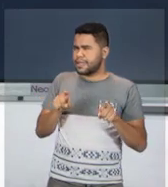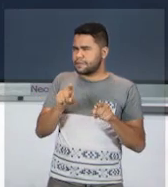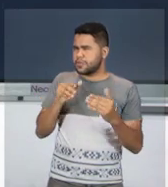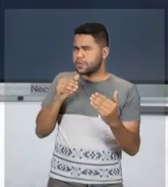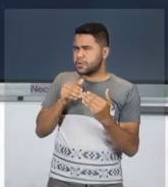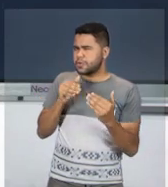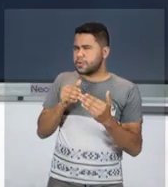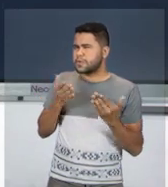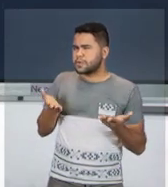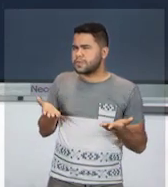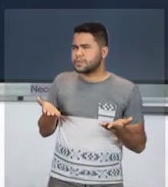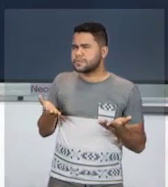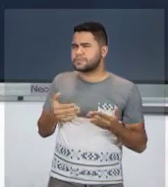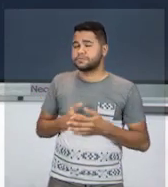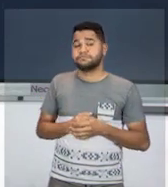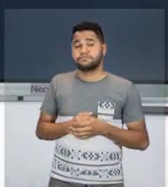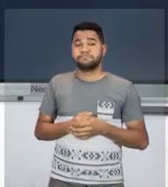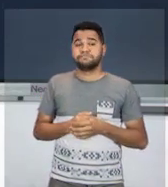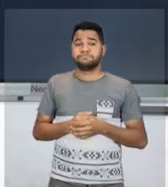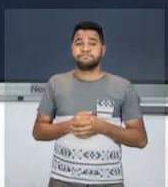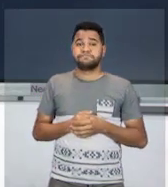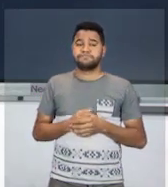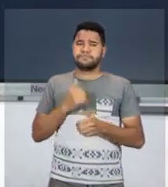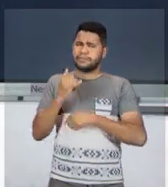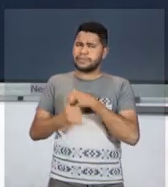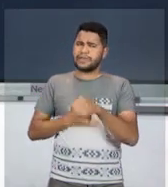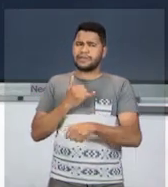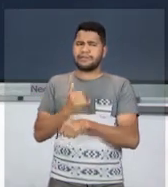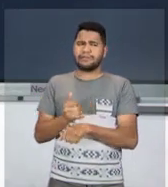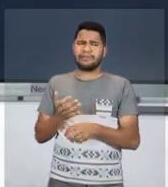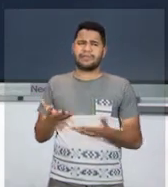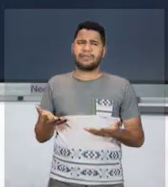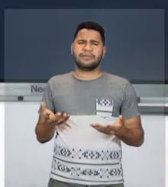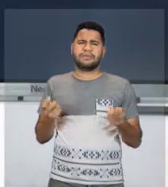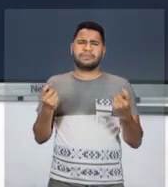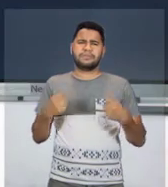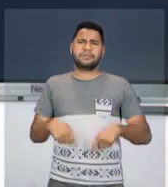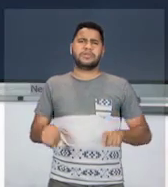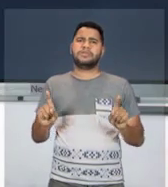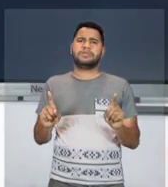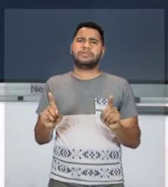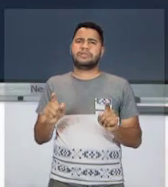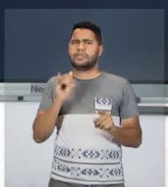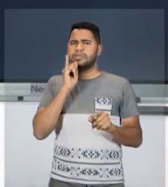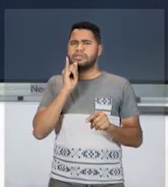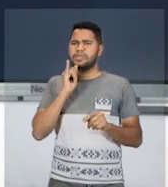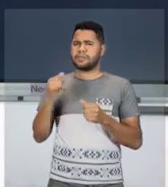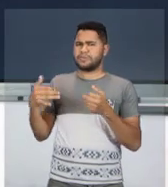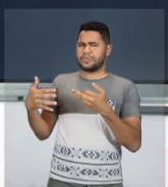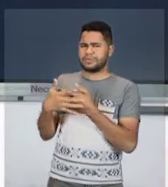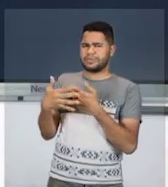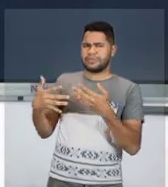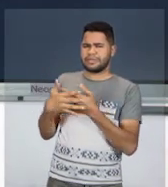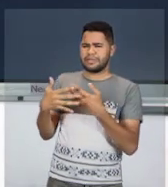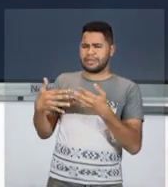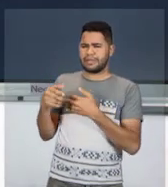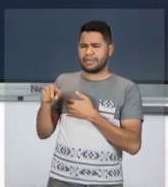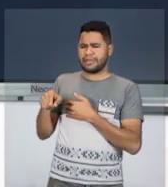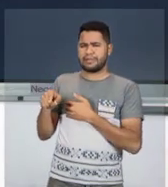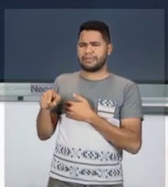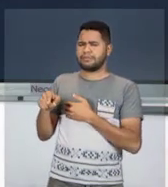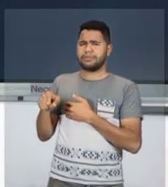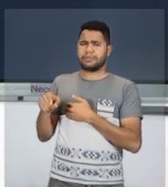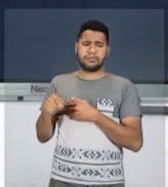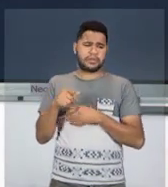vocês concordam pessoal para a internet né não precisa mais guia estar na cidade para ter